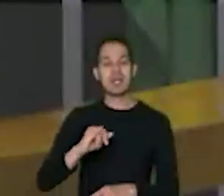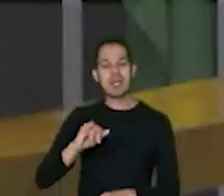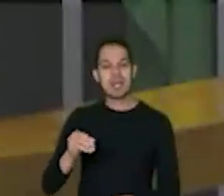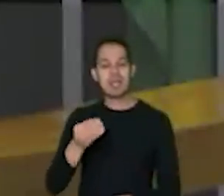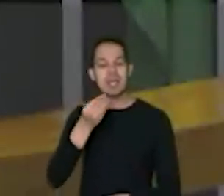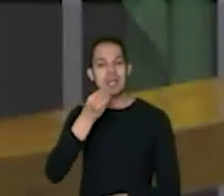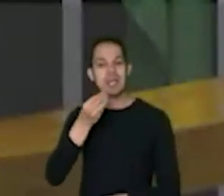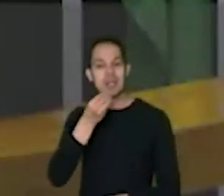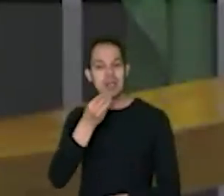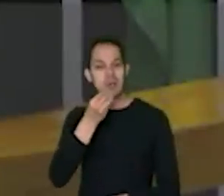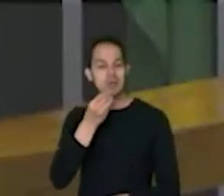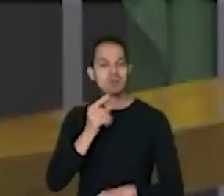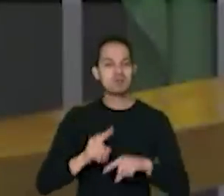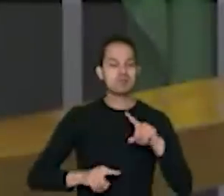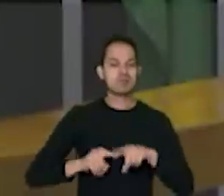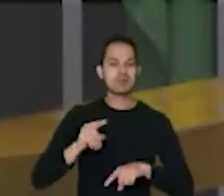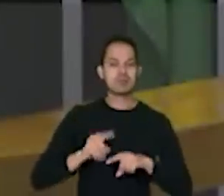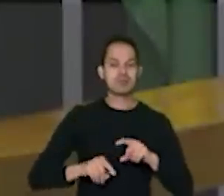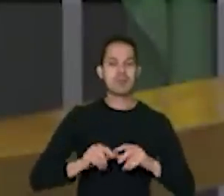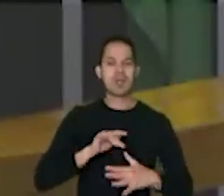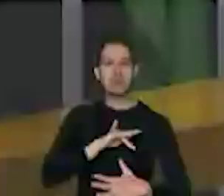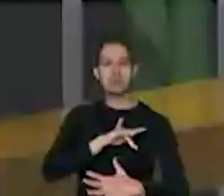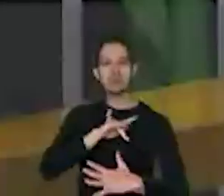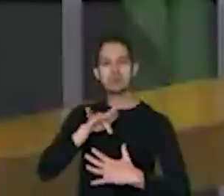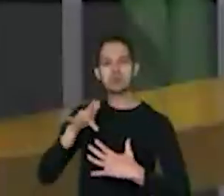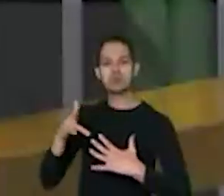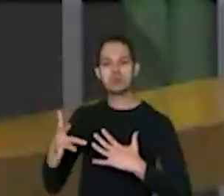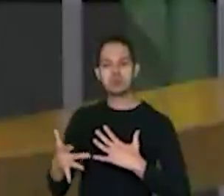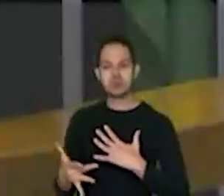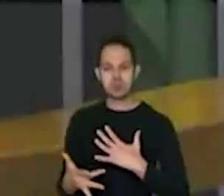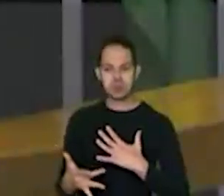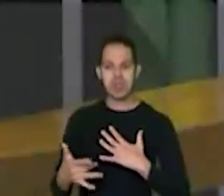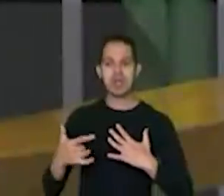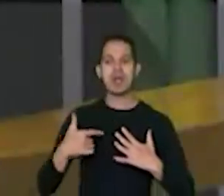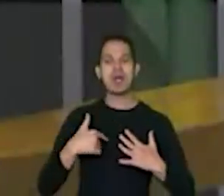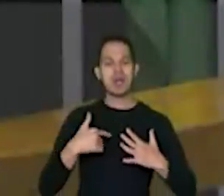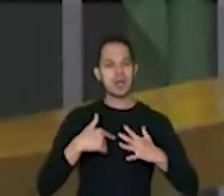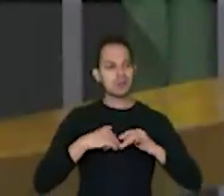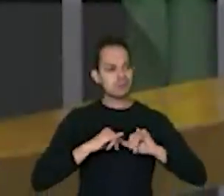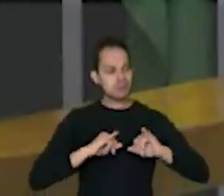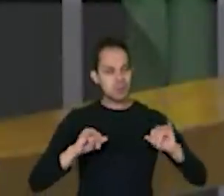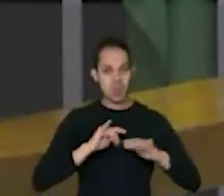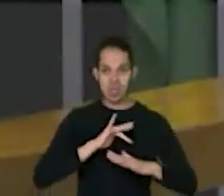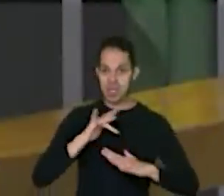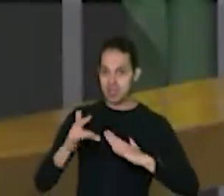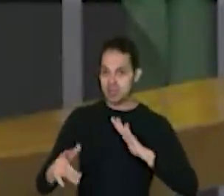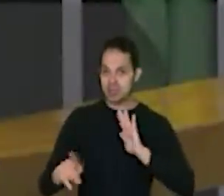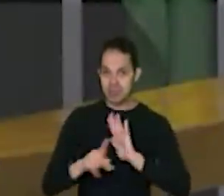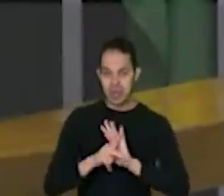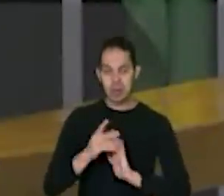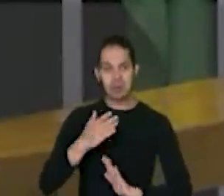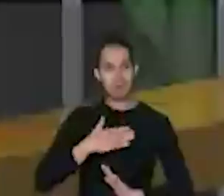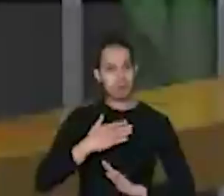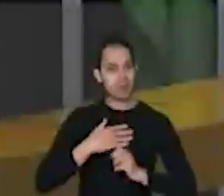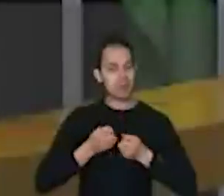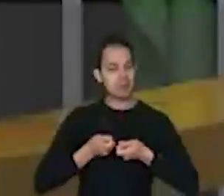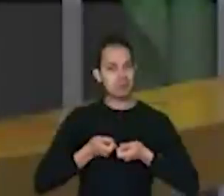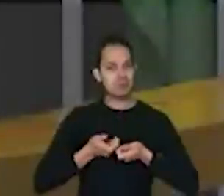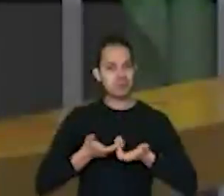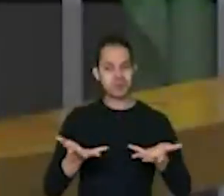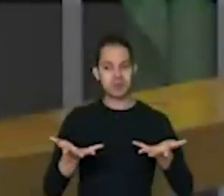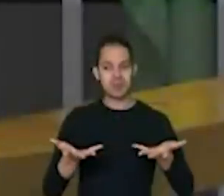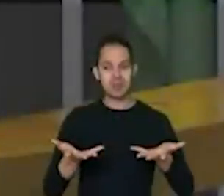ferramenta que nós temos que é as redes sociais eu coloco à disposição as minhas redes sociais juntando todas as